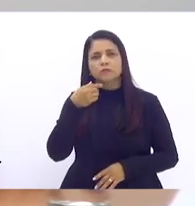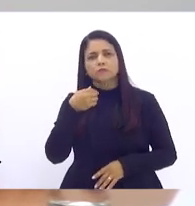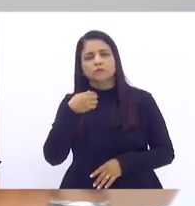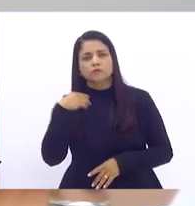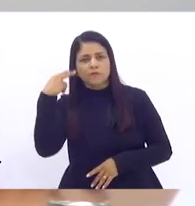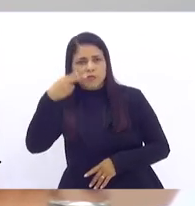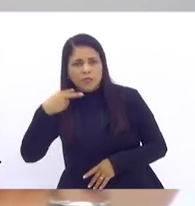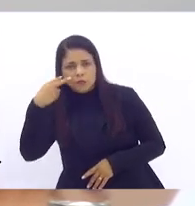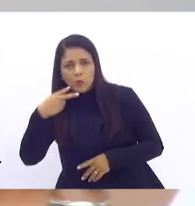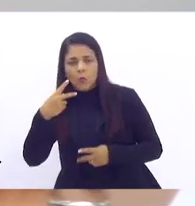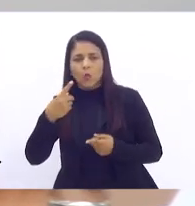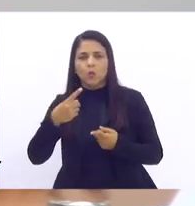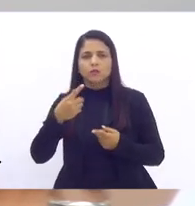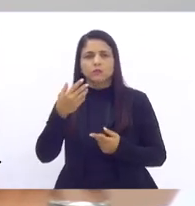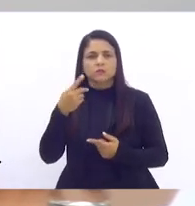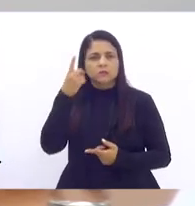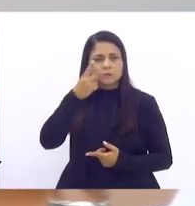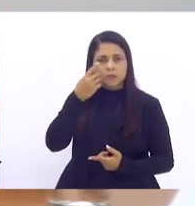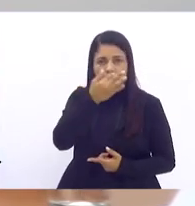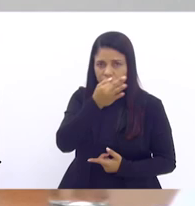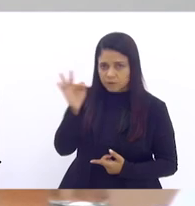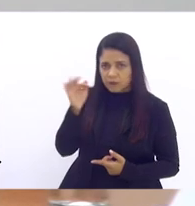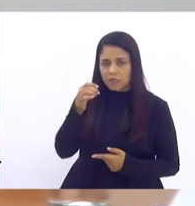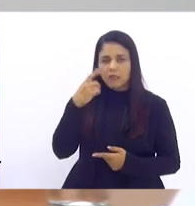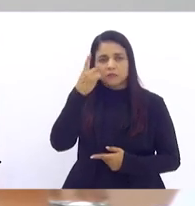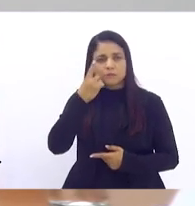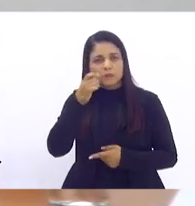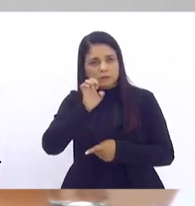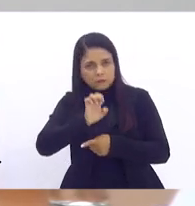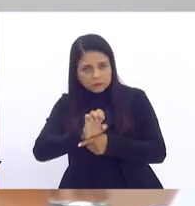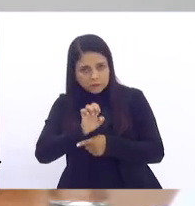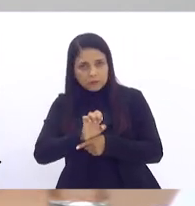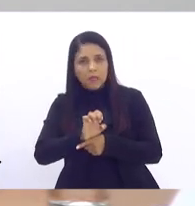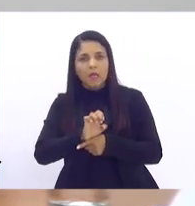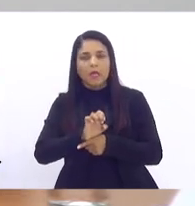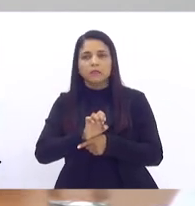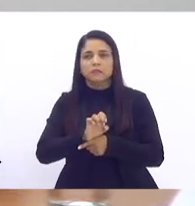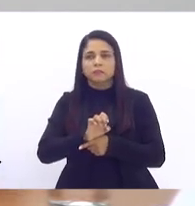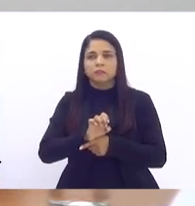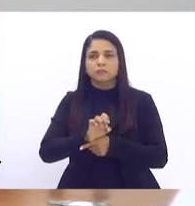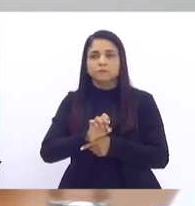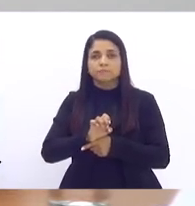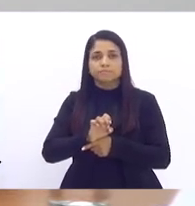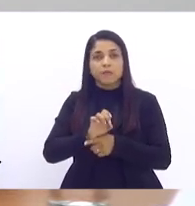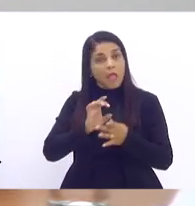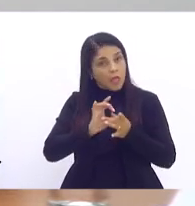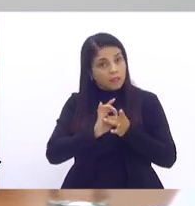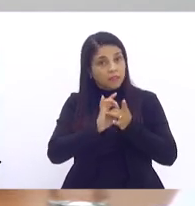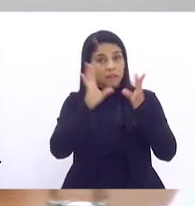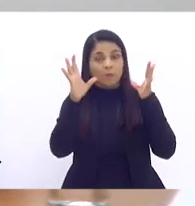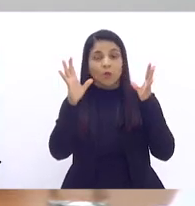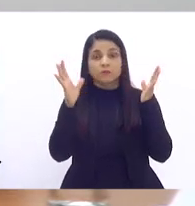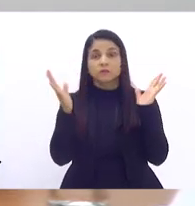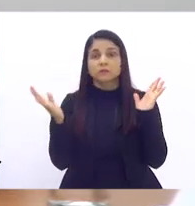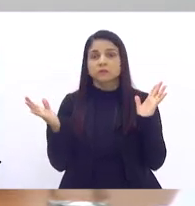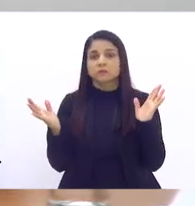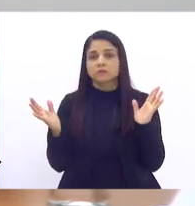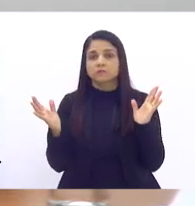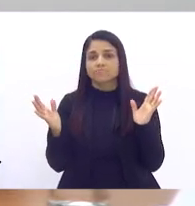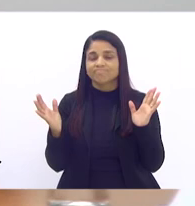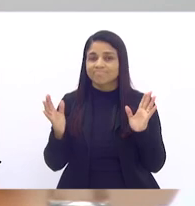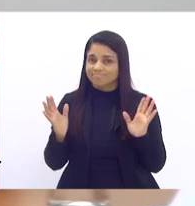seu deputados federais que querendo ou não é a nossa Democracia é assim que funciona